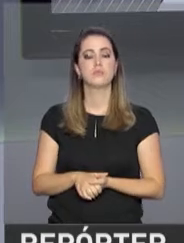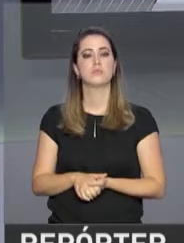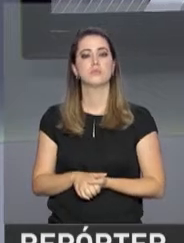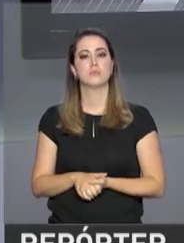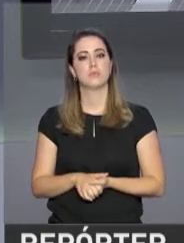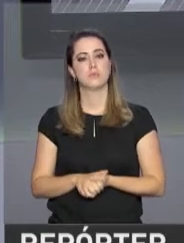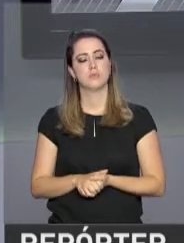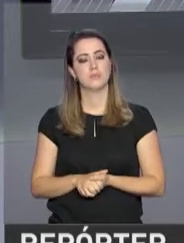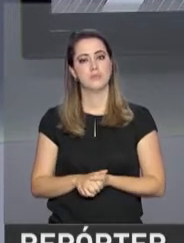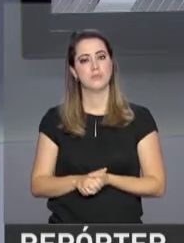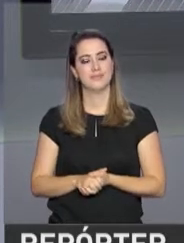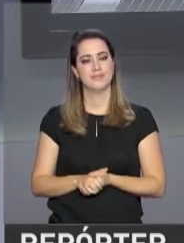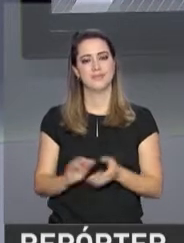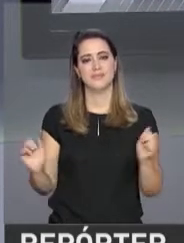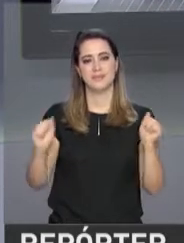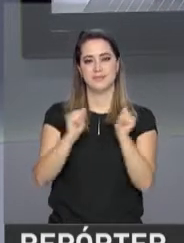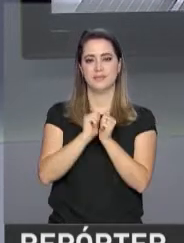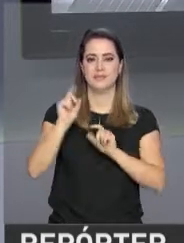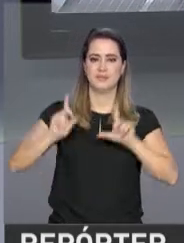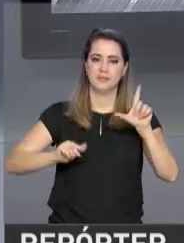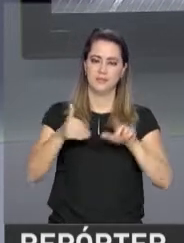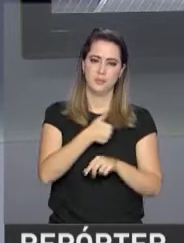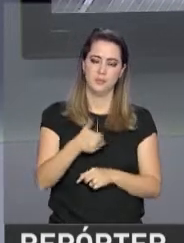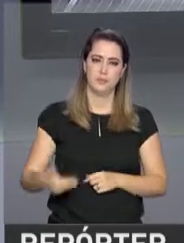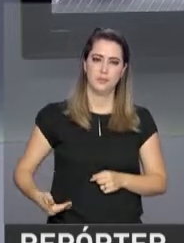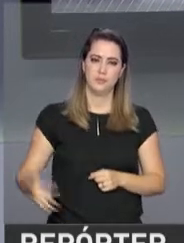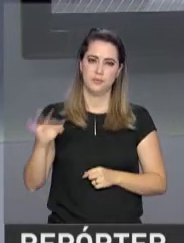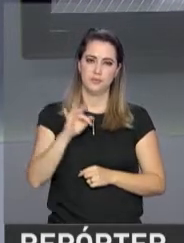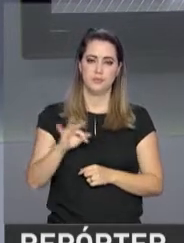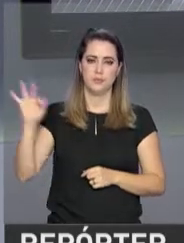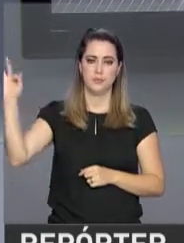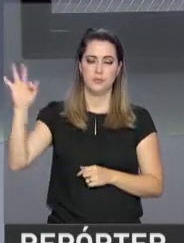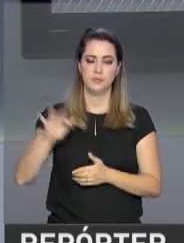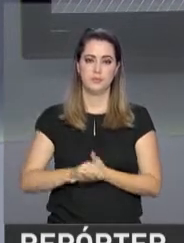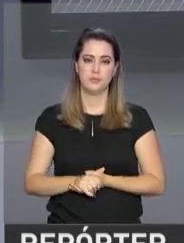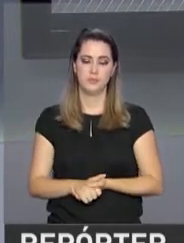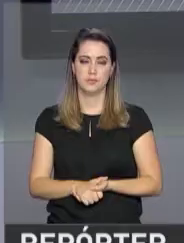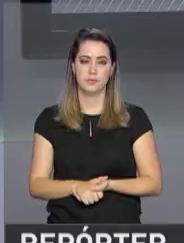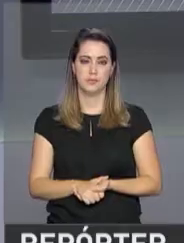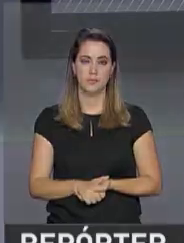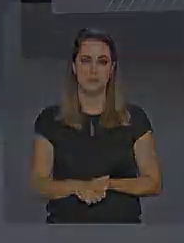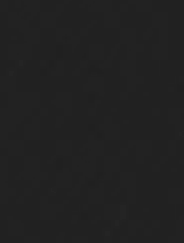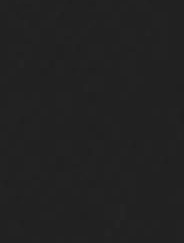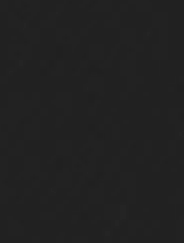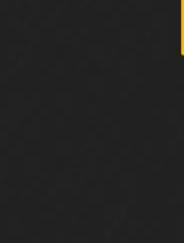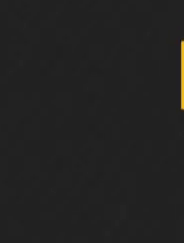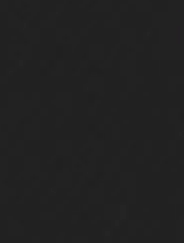da NBR na internet. Continue com a gente na NBR, a TV do Governo Federal.